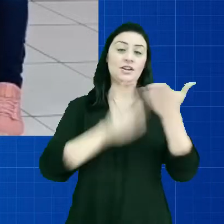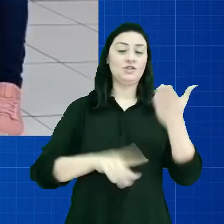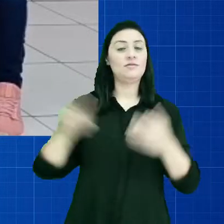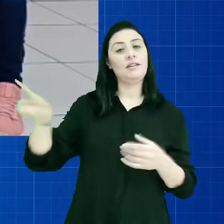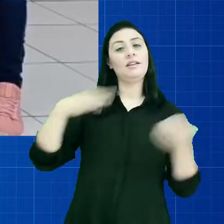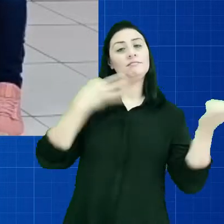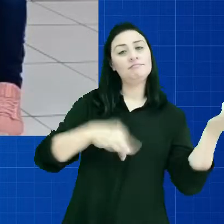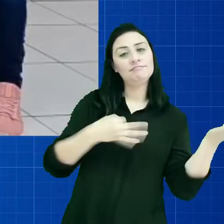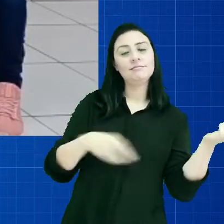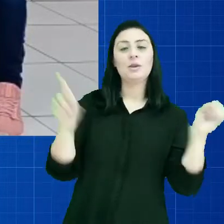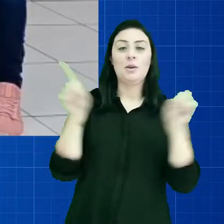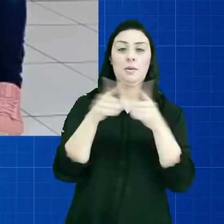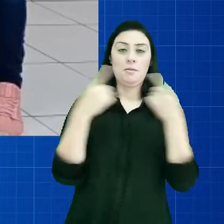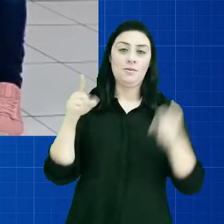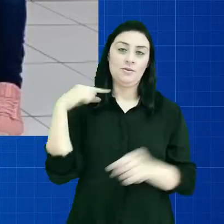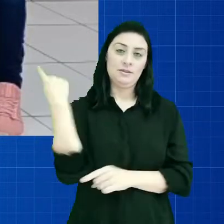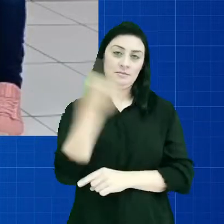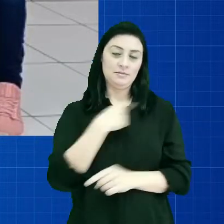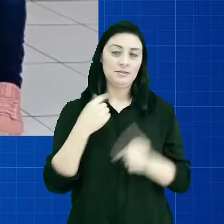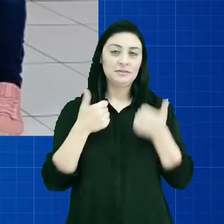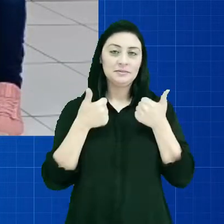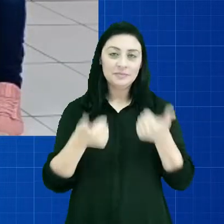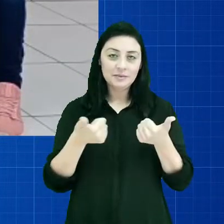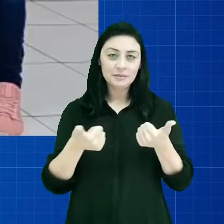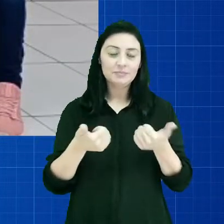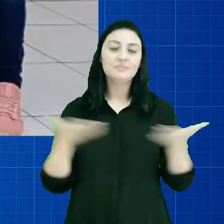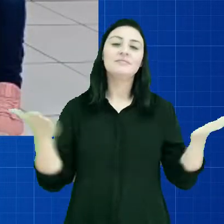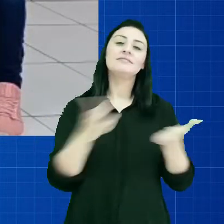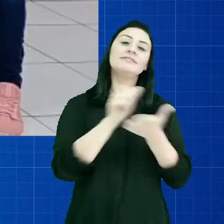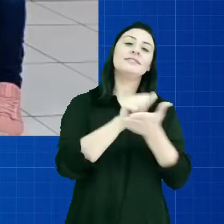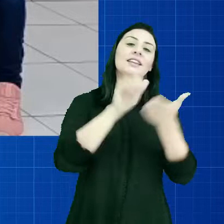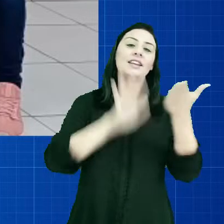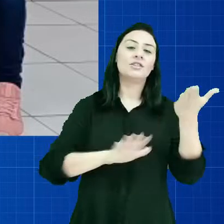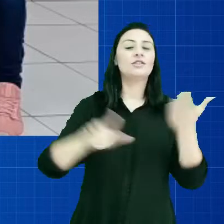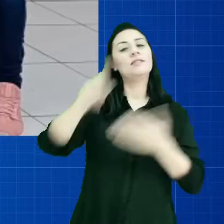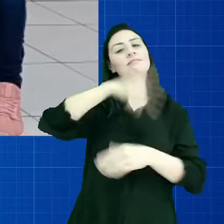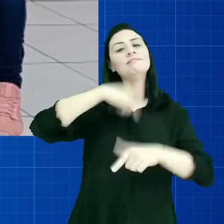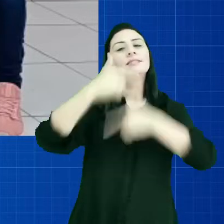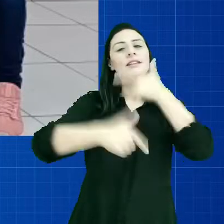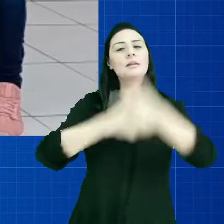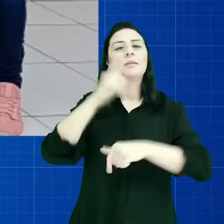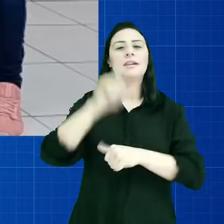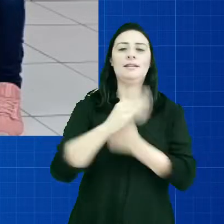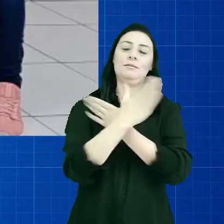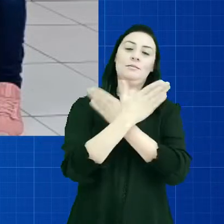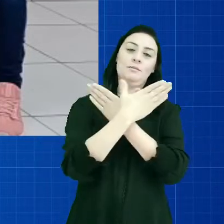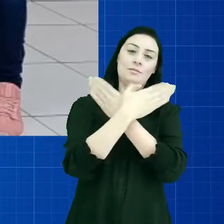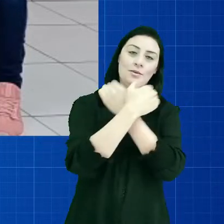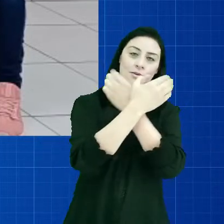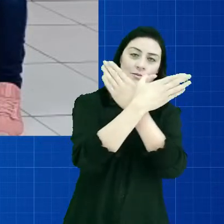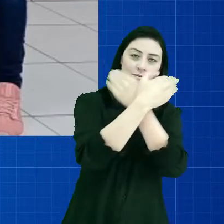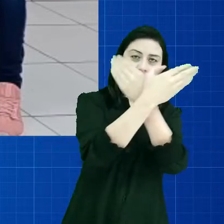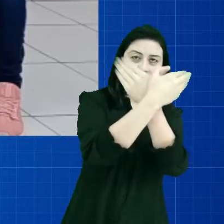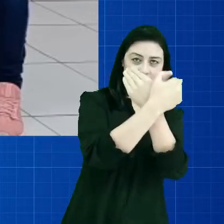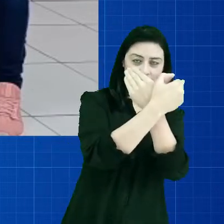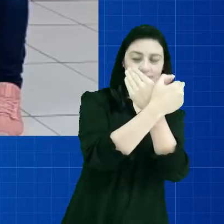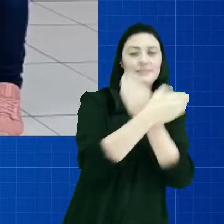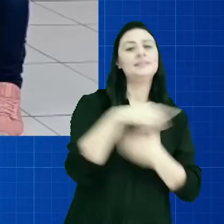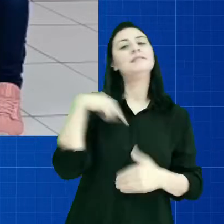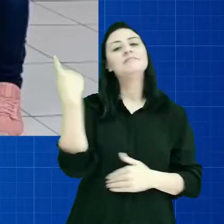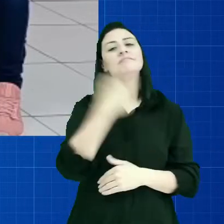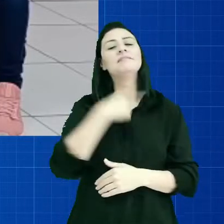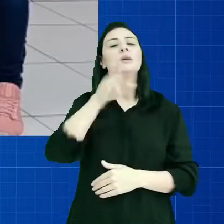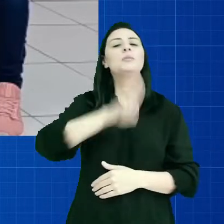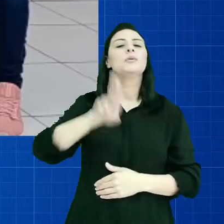atividade ela vai tocar uma canção pra gente, tá bom? Então vamos lá. A atividade que a gente vai trabalhar hoje é a borboletinha.